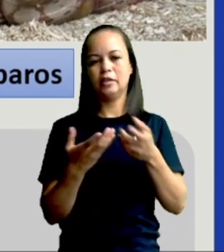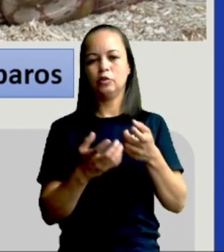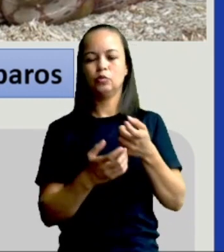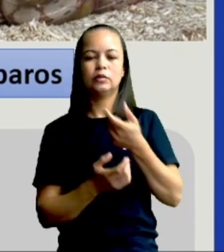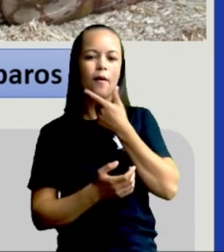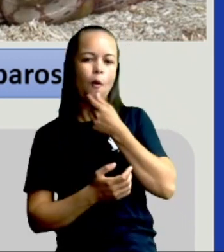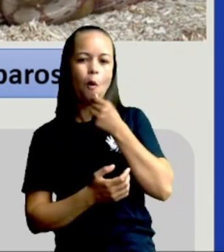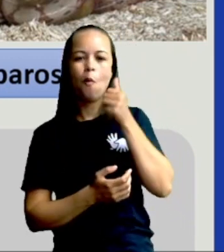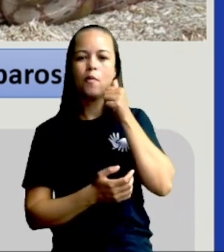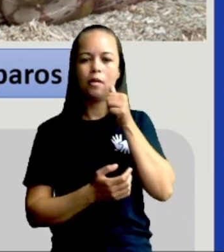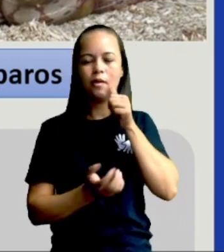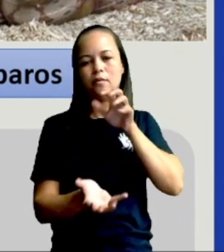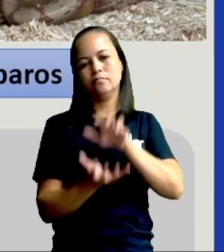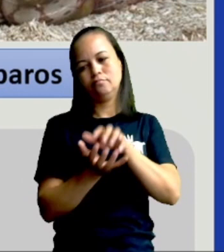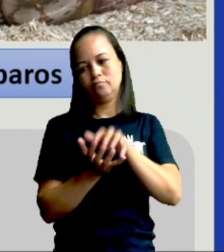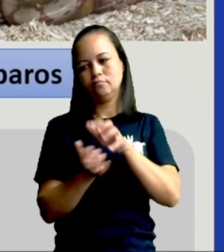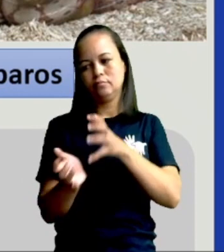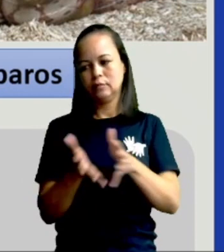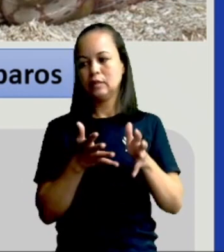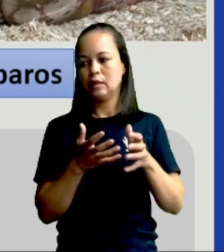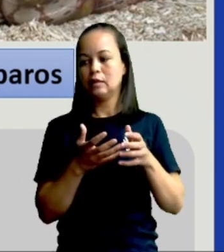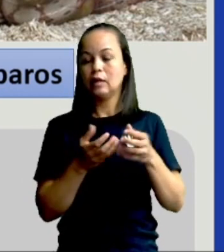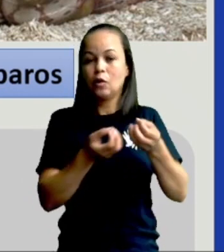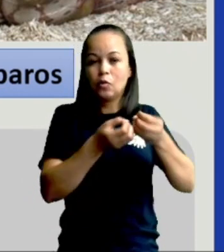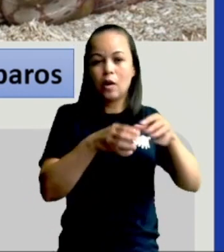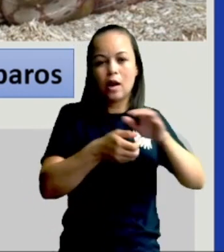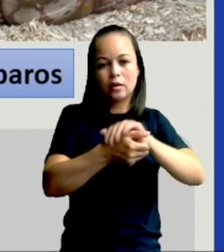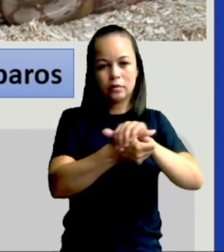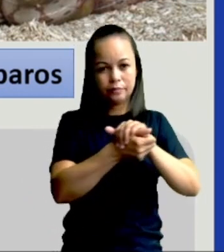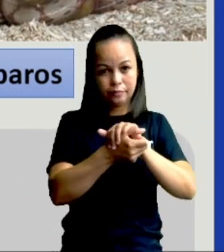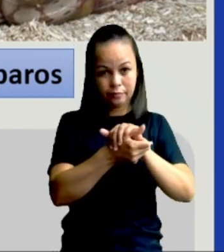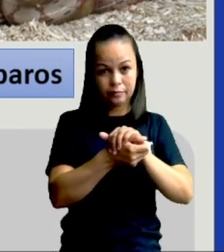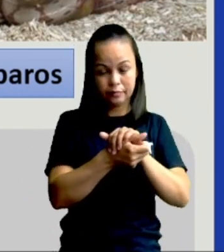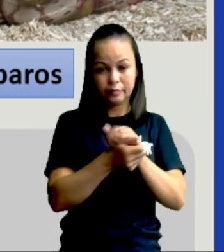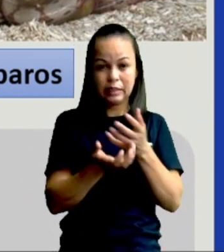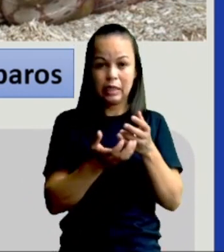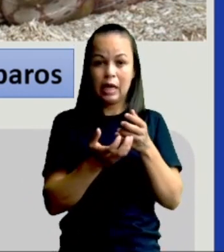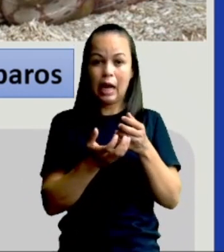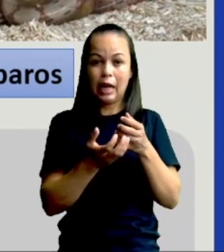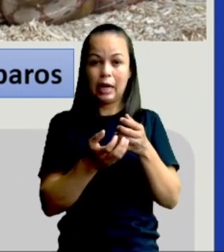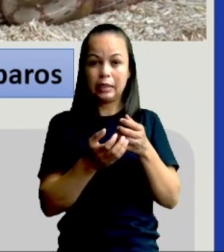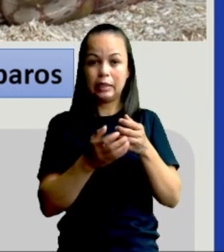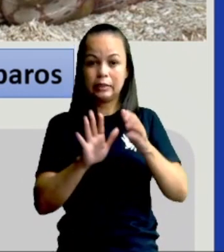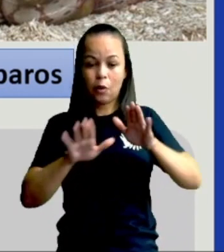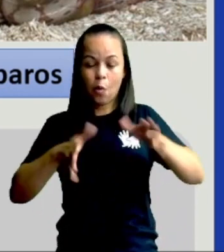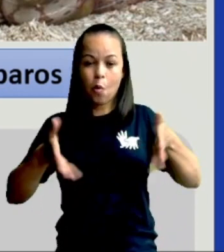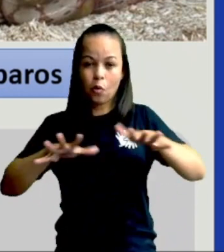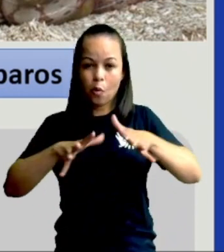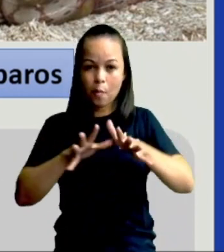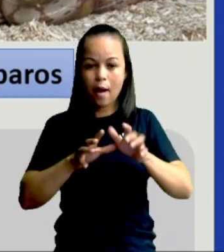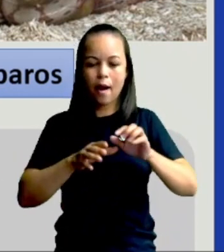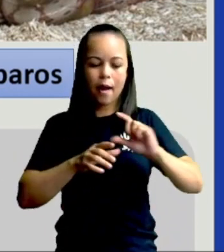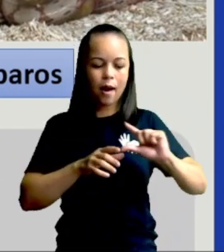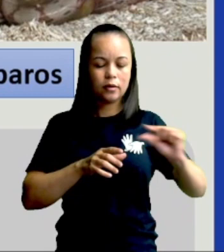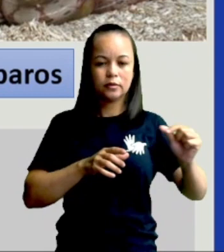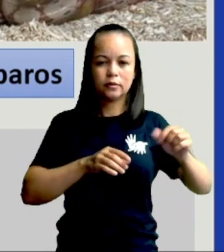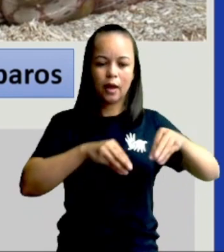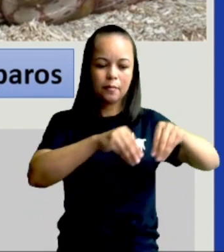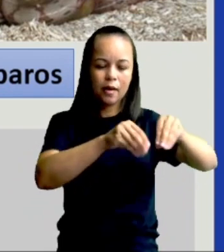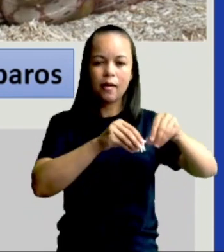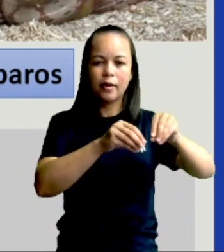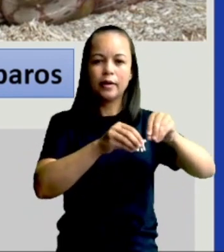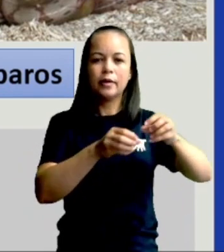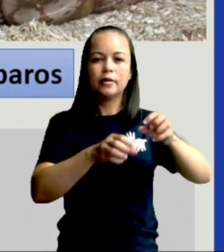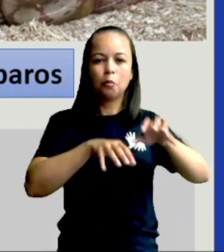entre as tartarugas que põem ovos, como as tartarugas marinhas, que saem, vão para a praia que nasceram colocar os ovos, né?